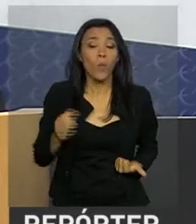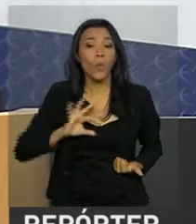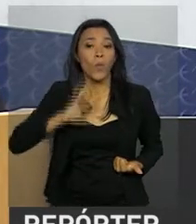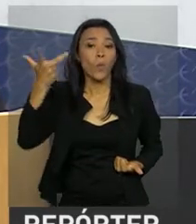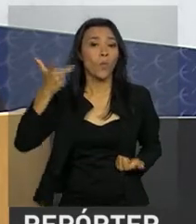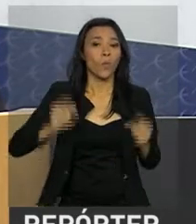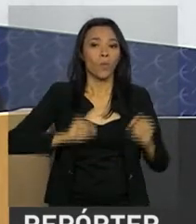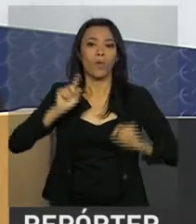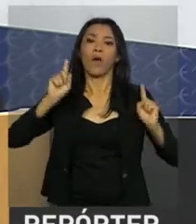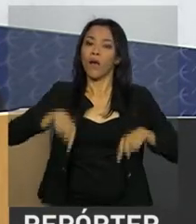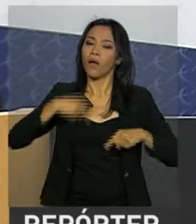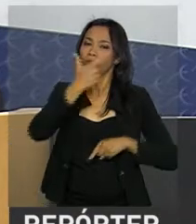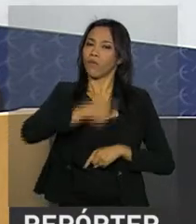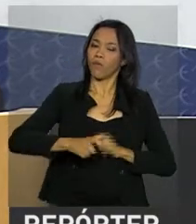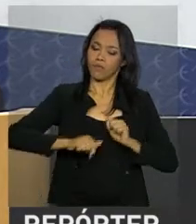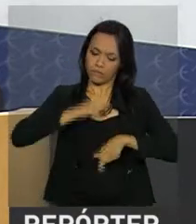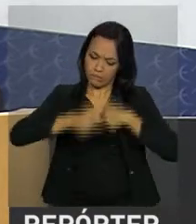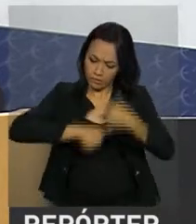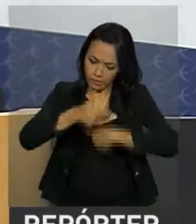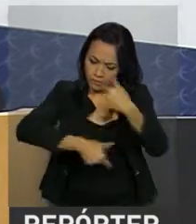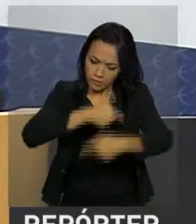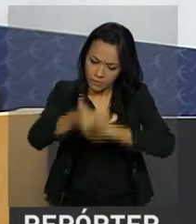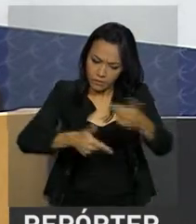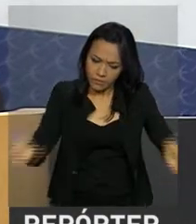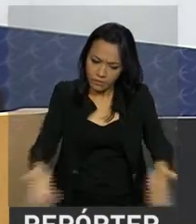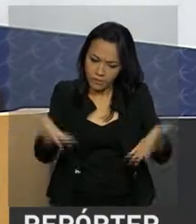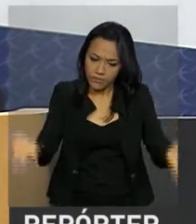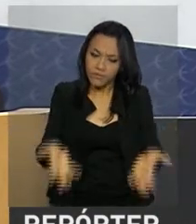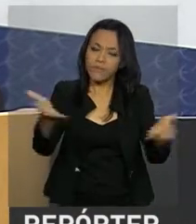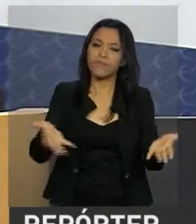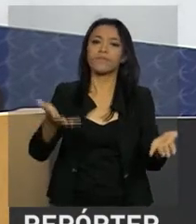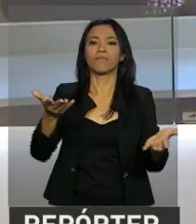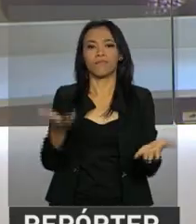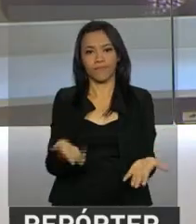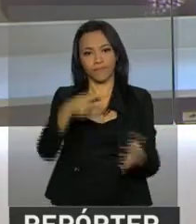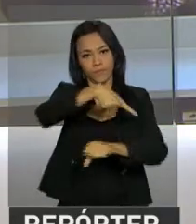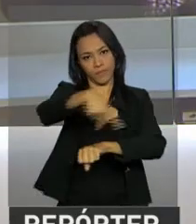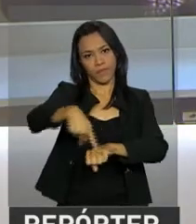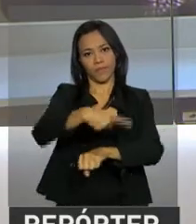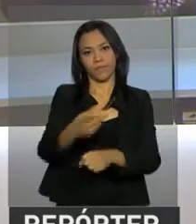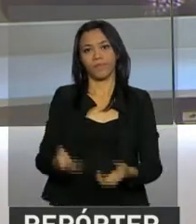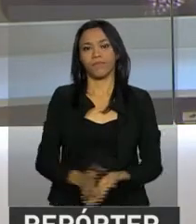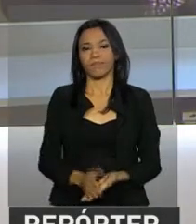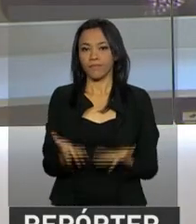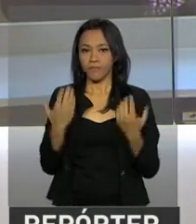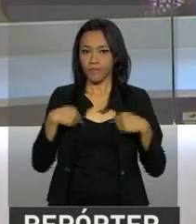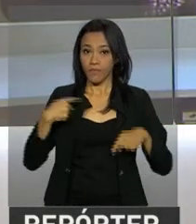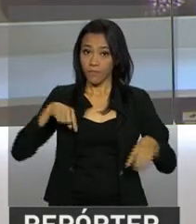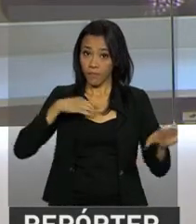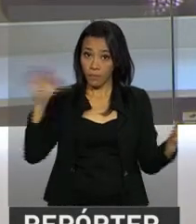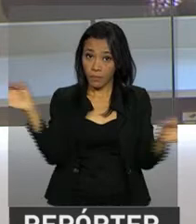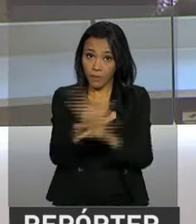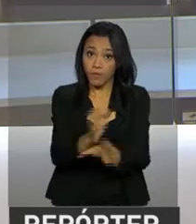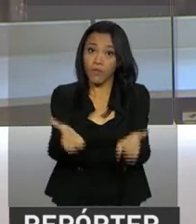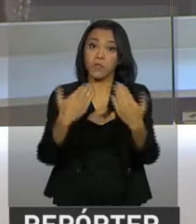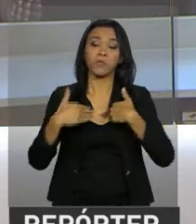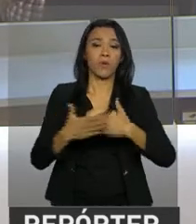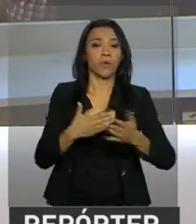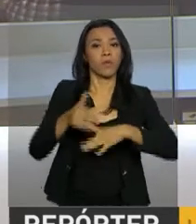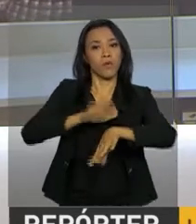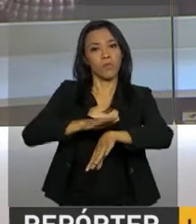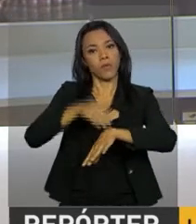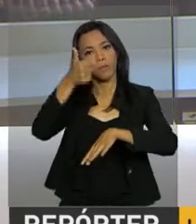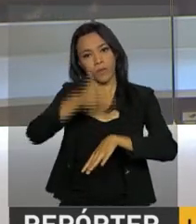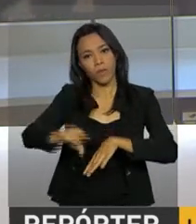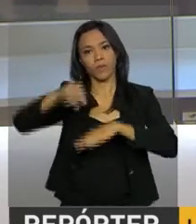estamos empenhados na construção deste país renovado. Nós ficamos por aqui, voltamos a qualquer momento com